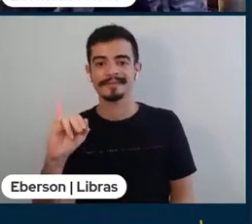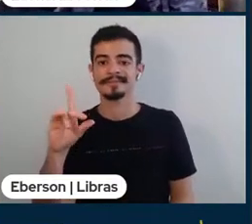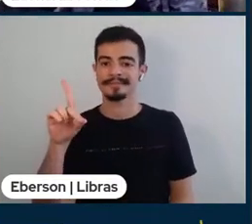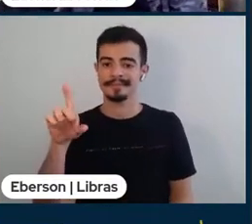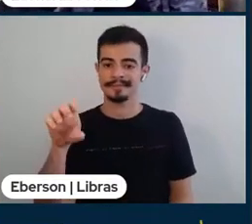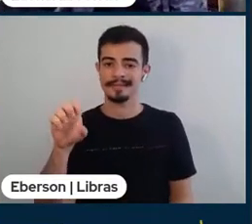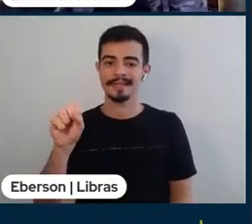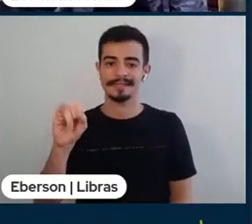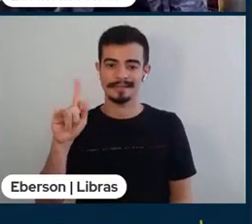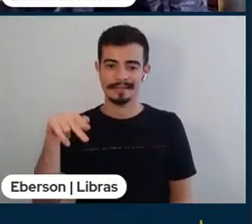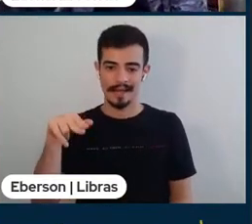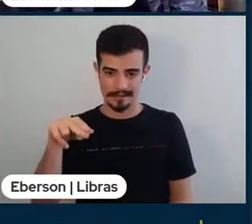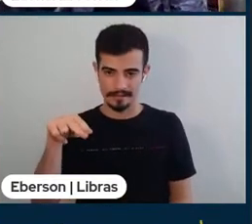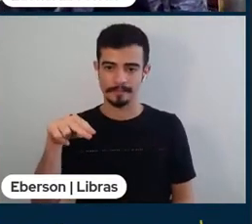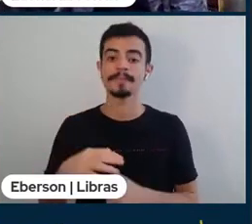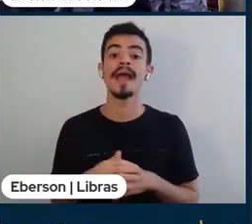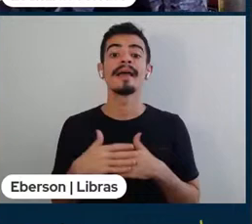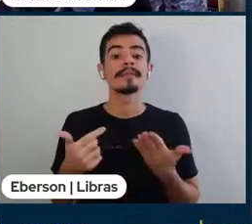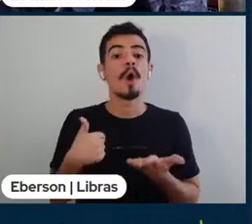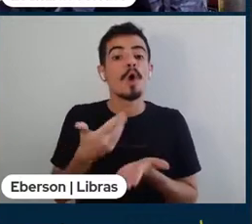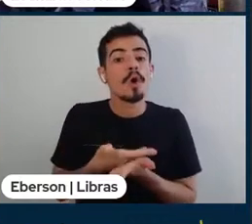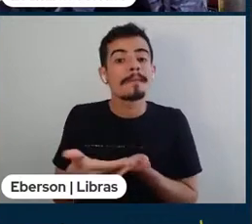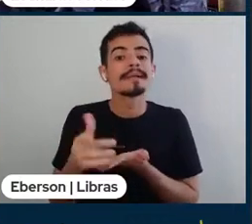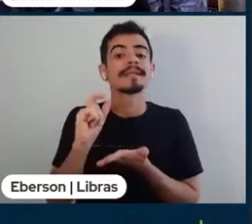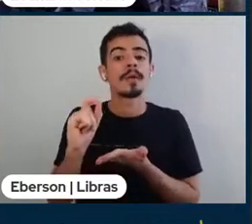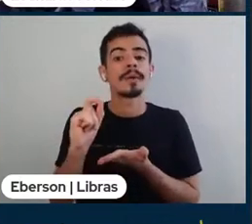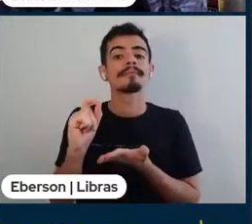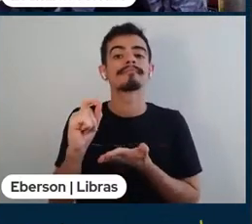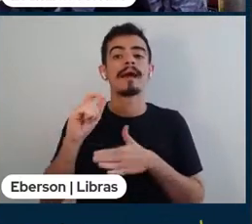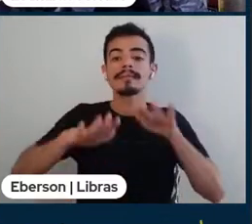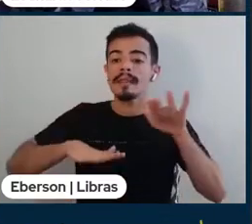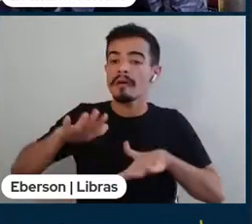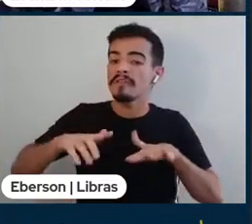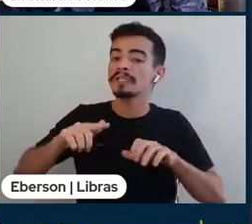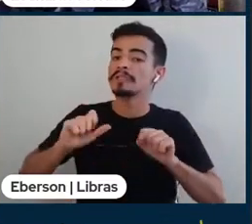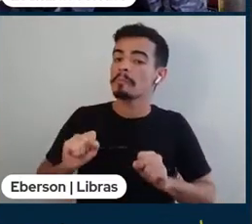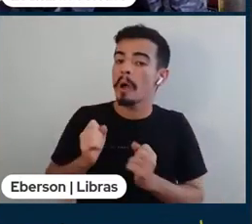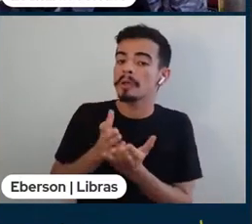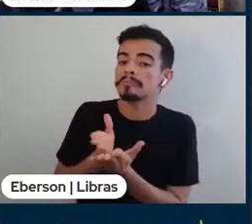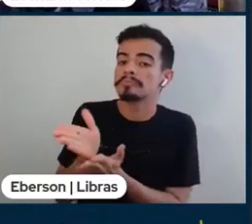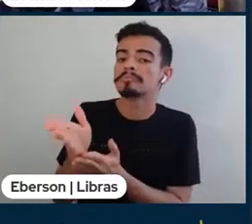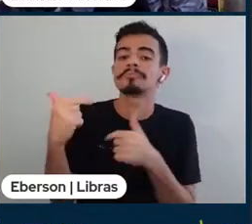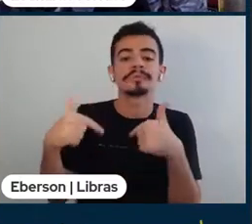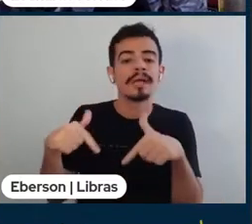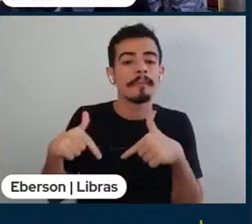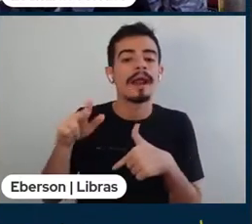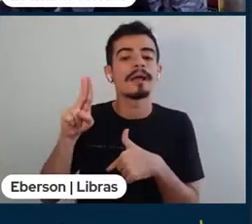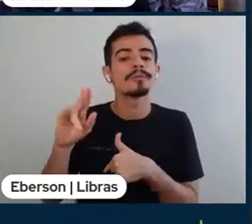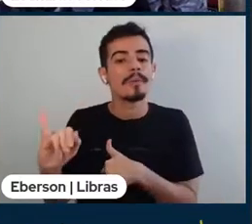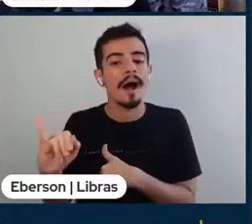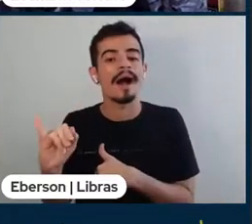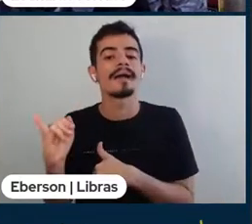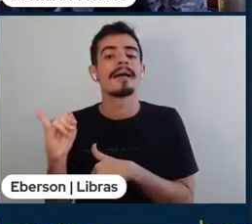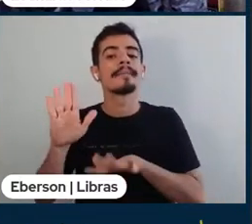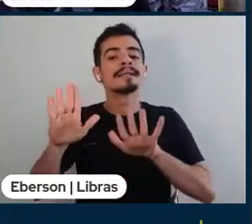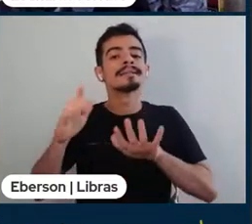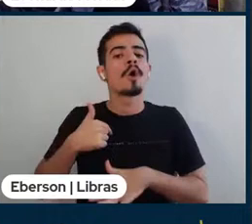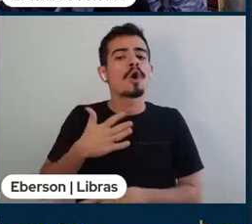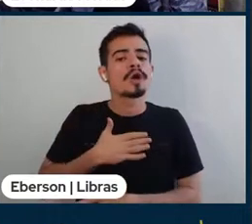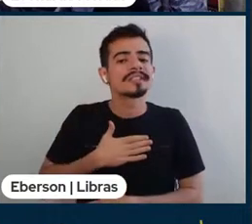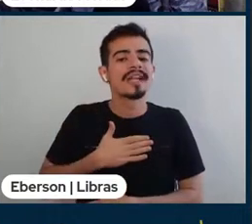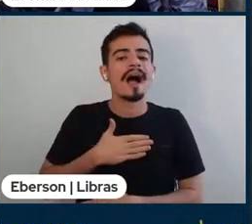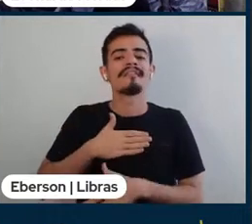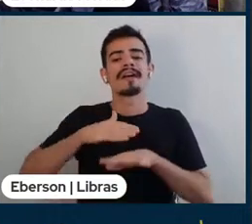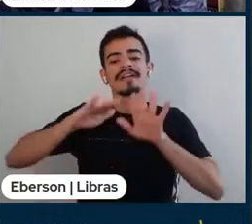pensando que talvez eu poderia me direcionar para UI, mas eu gostava muito de escrever, fiquei. Esse